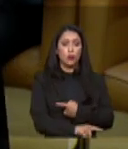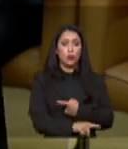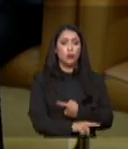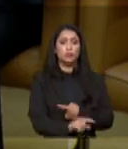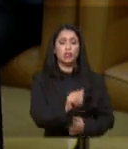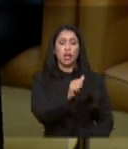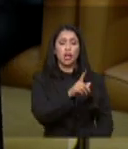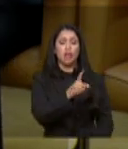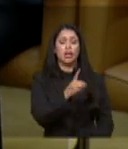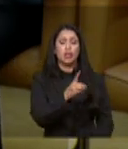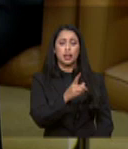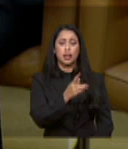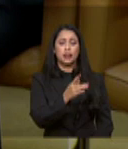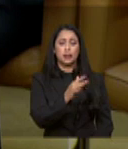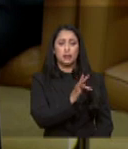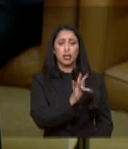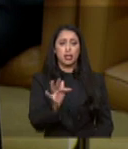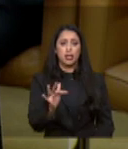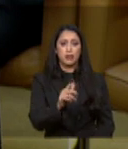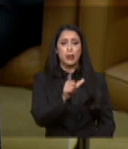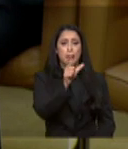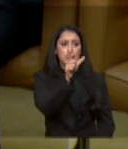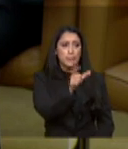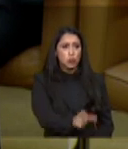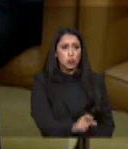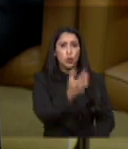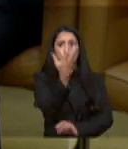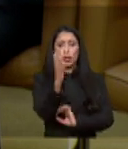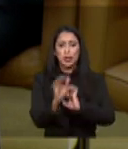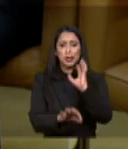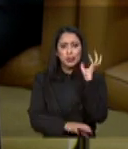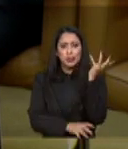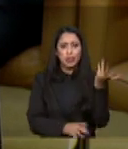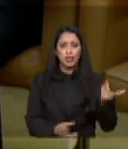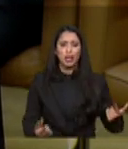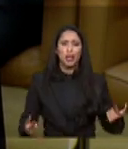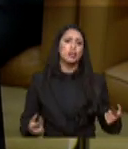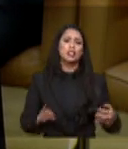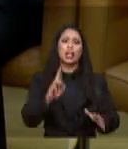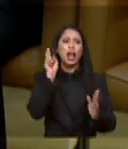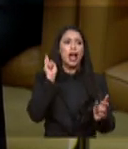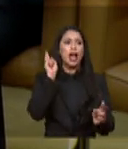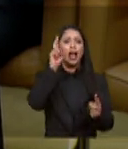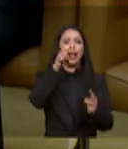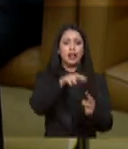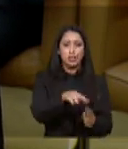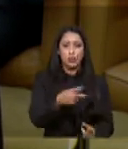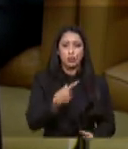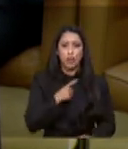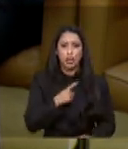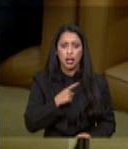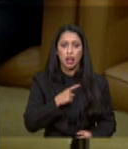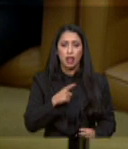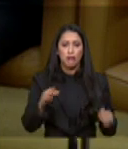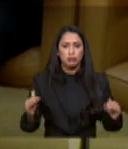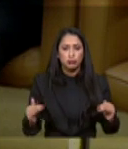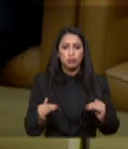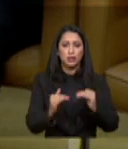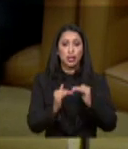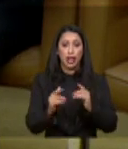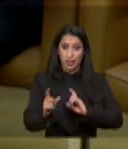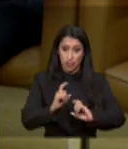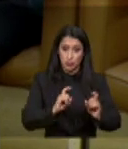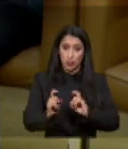relativos à pessoa ou ao meio ambiente, ofendem princípios como da razoabilidade e da racionalidade, esses mais diretamente ligados